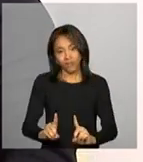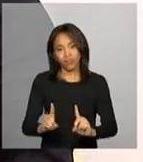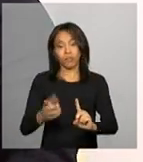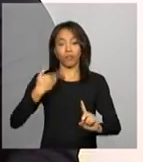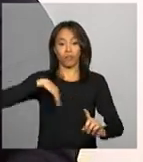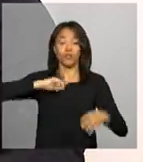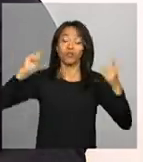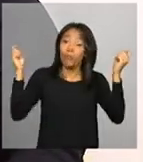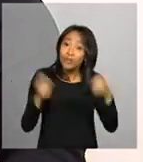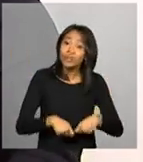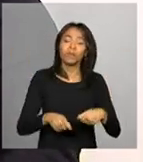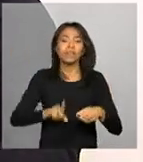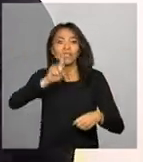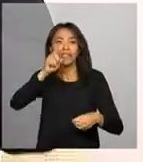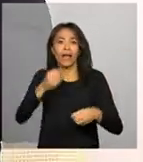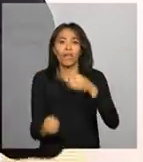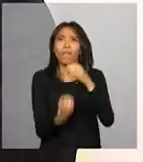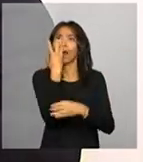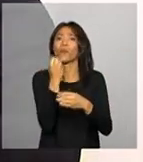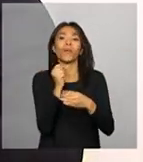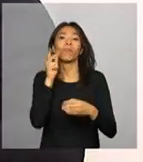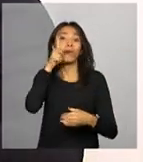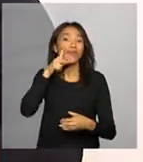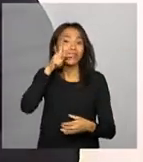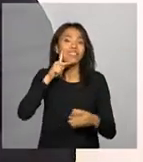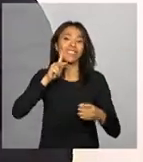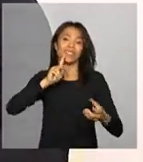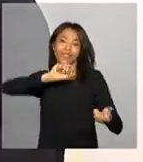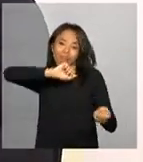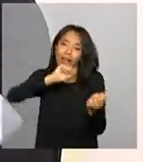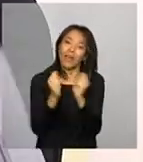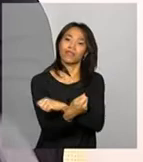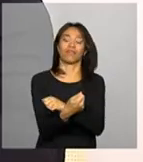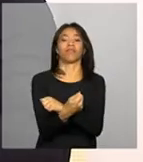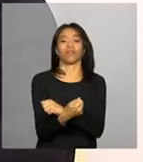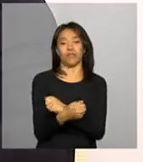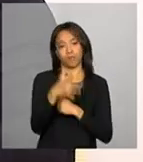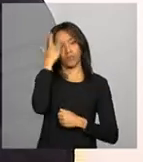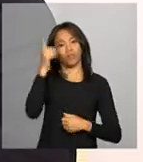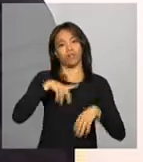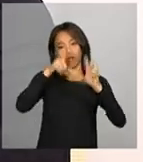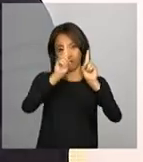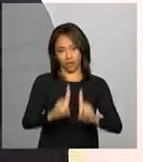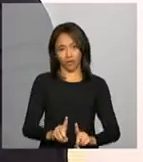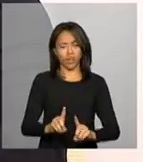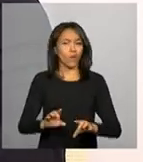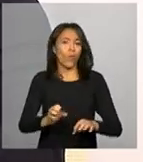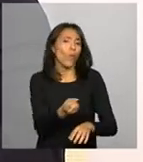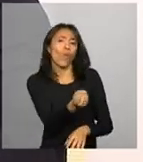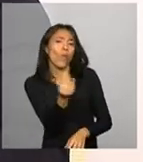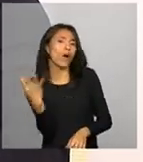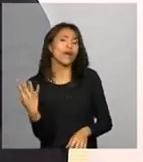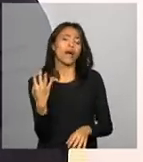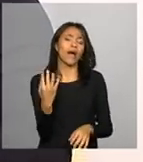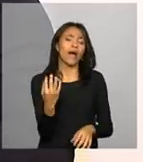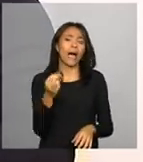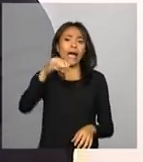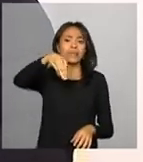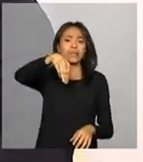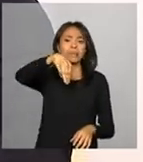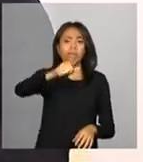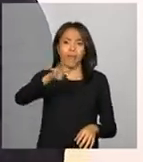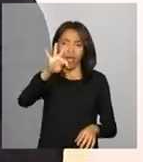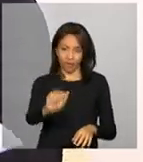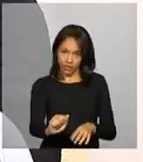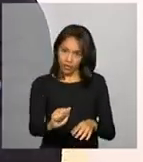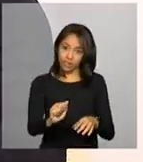condições de criar políticas cada vez mais adequadas para esse público quantas metas de gestão Adriano